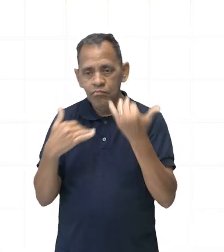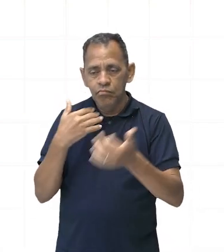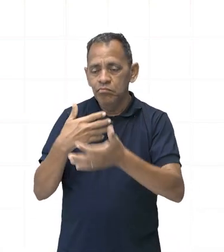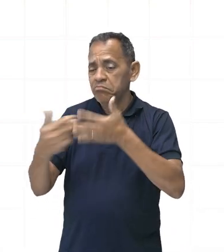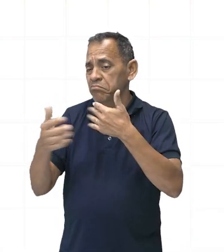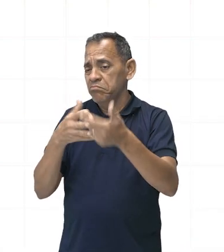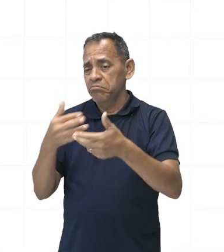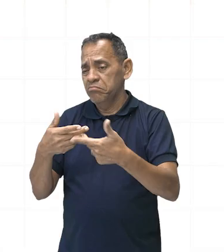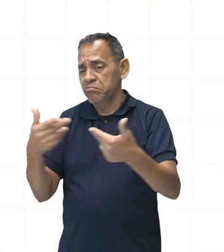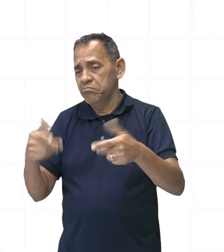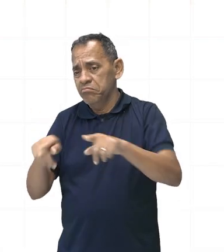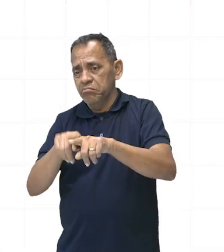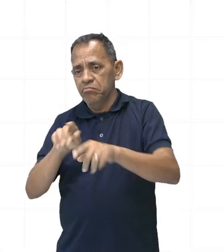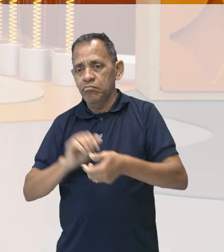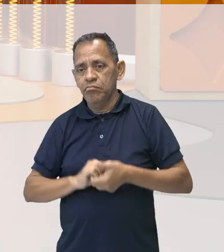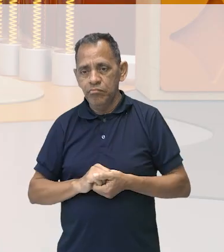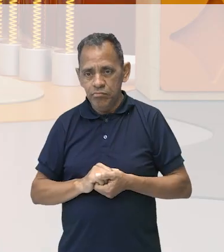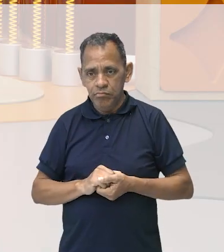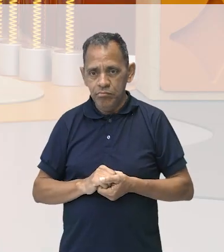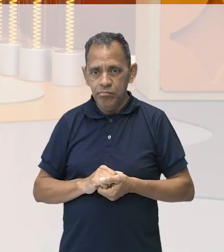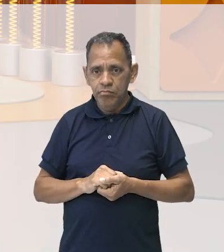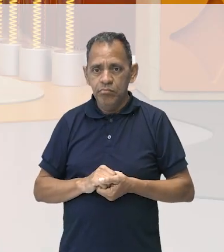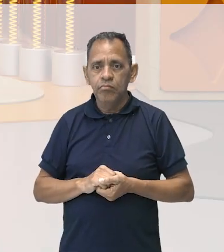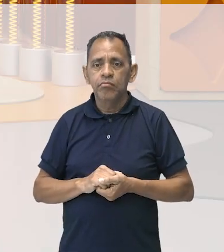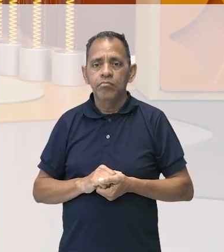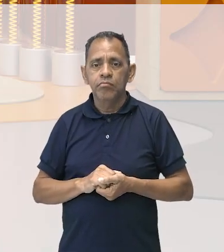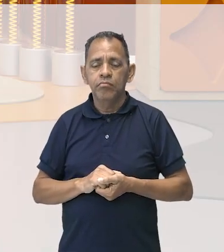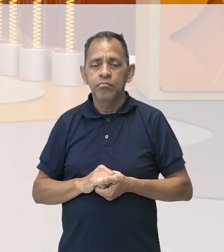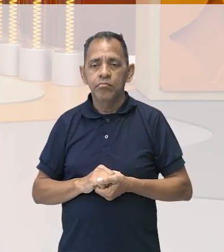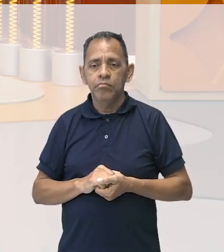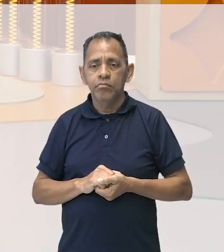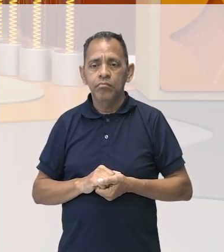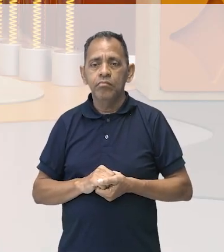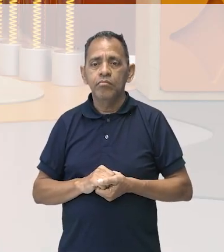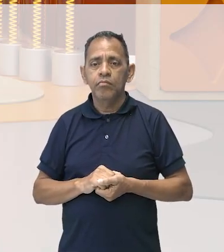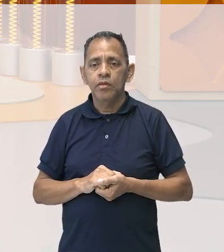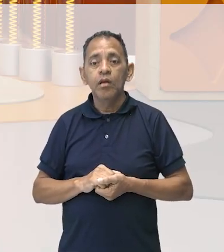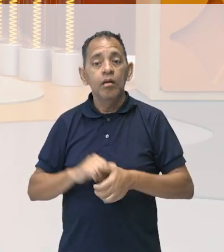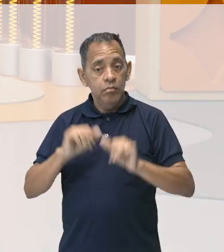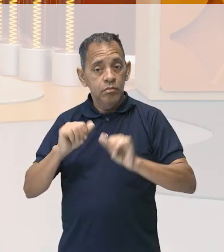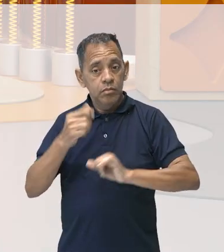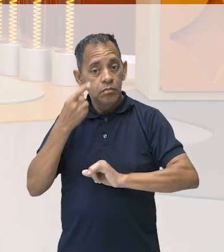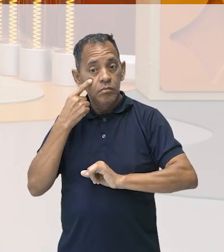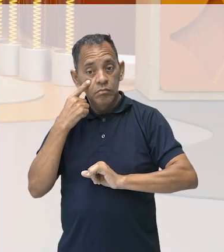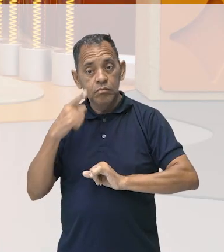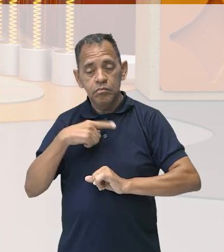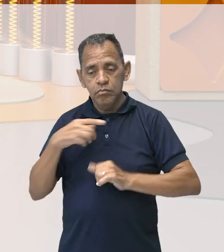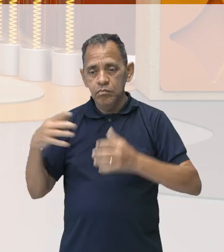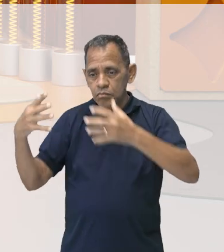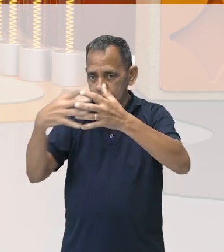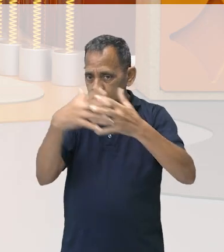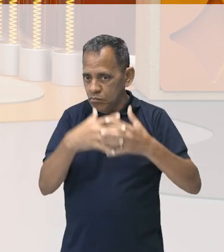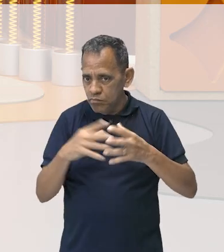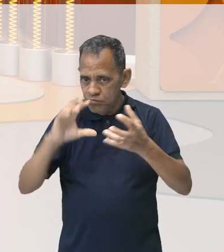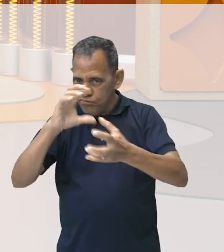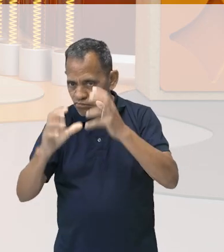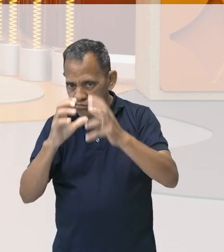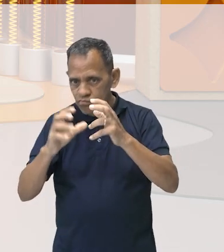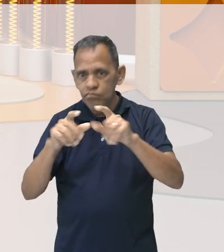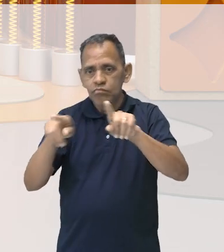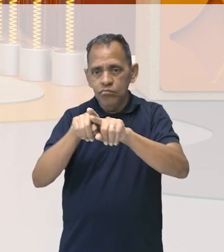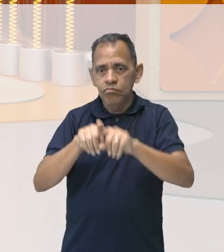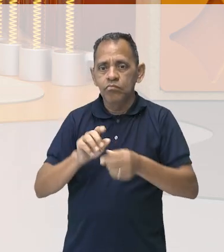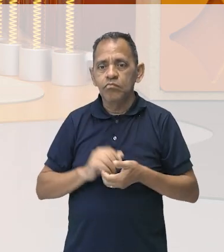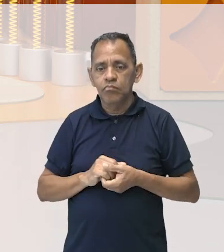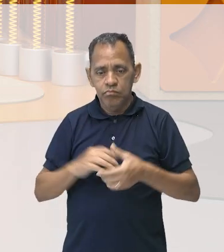apenas 1%. De um certo modo, então, a gente pode observar, né, que tem esses conflitos e, de um certo modo, o povo curdo